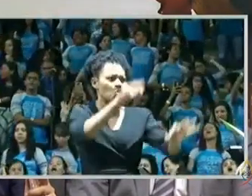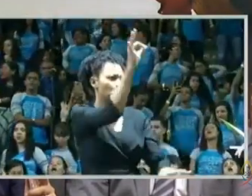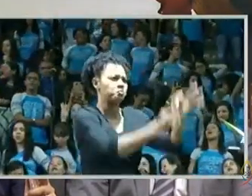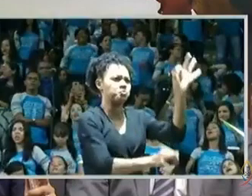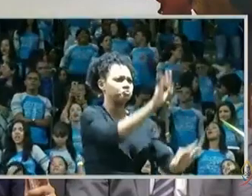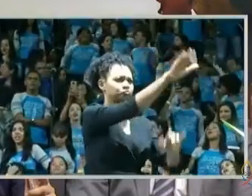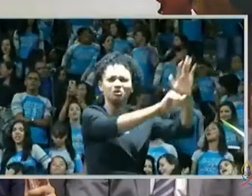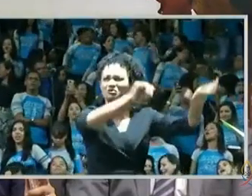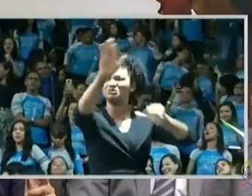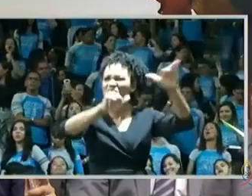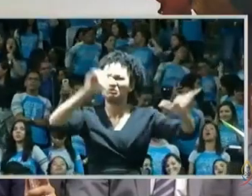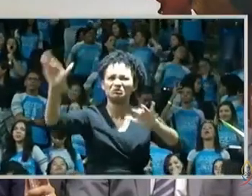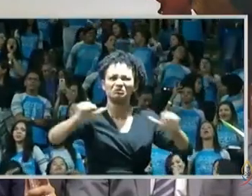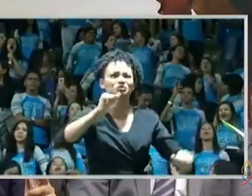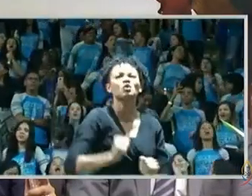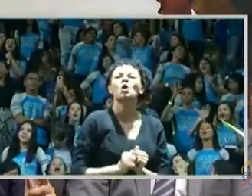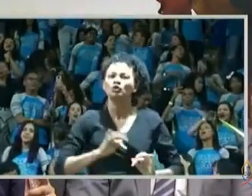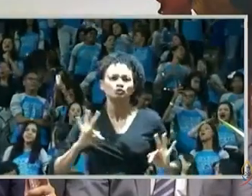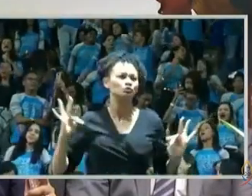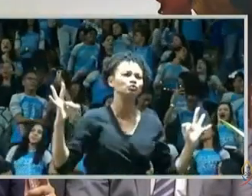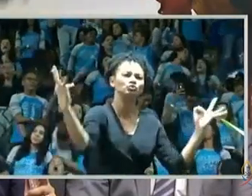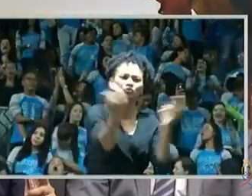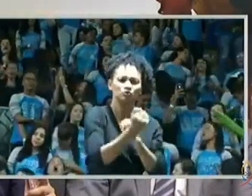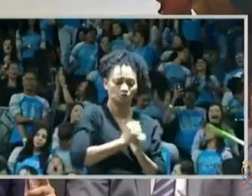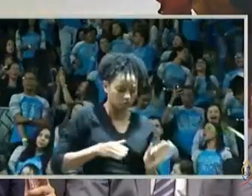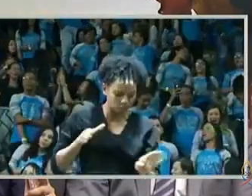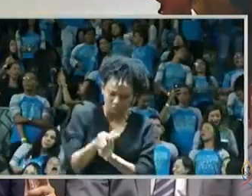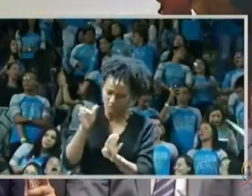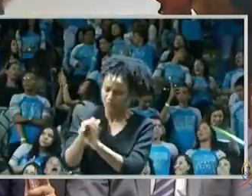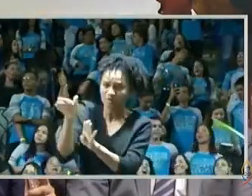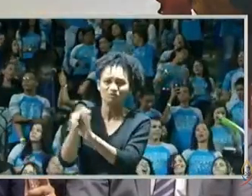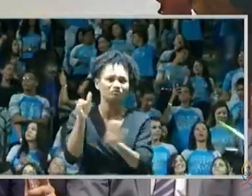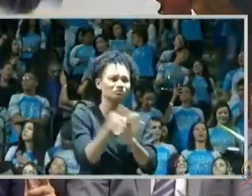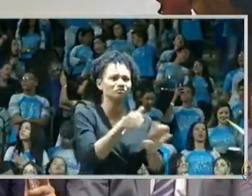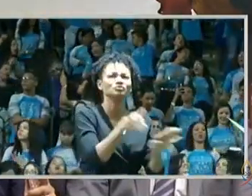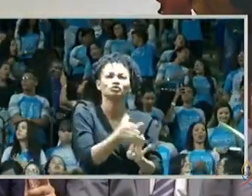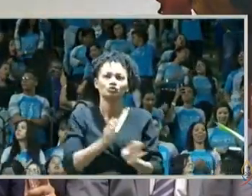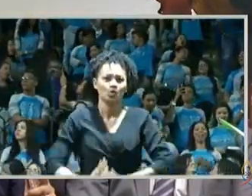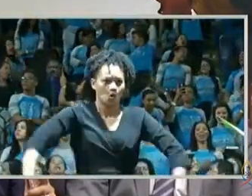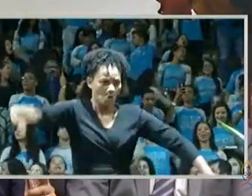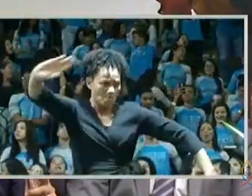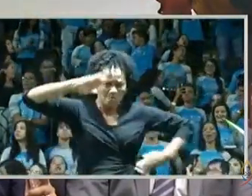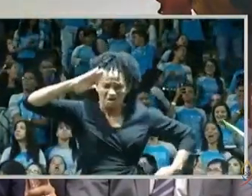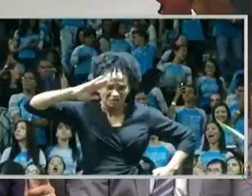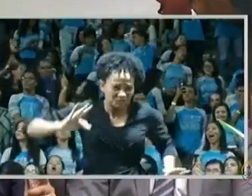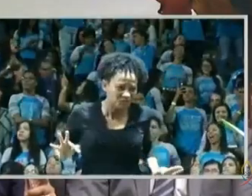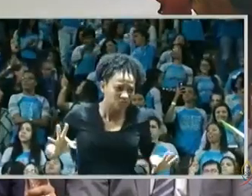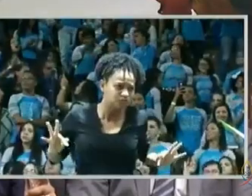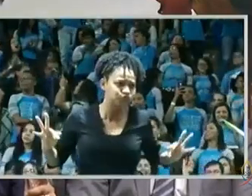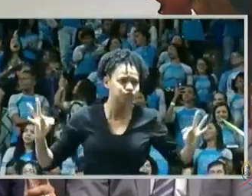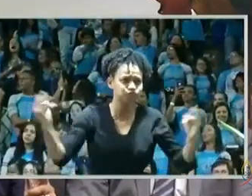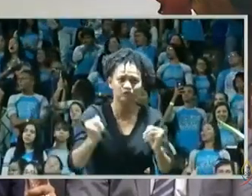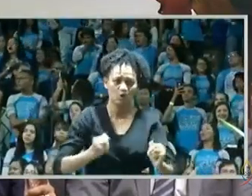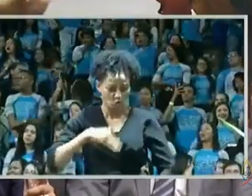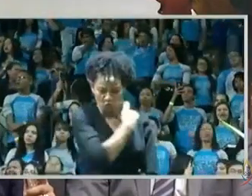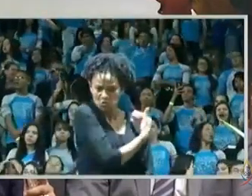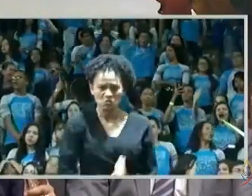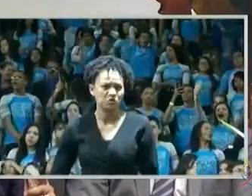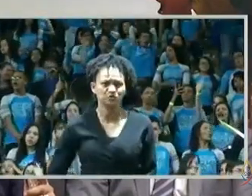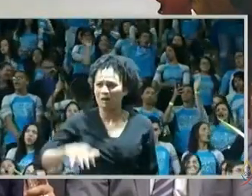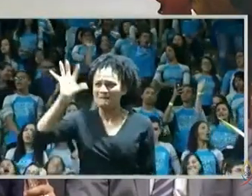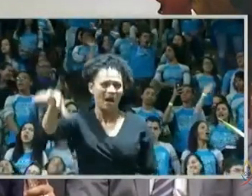juízes, tesoureiros, conselheiros, oficiais e todos os governadores